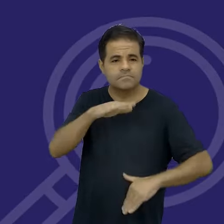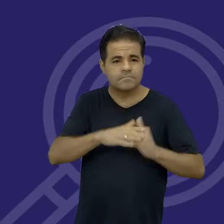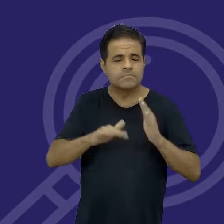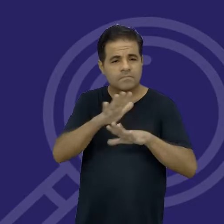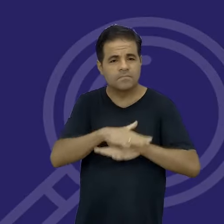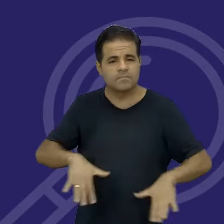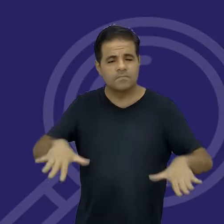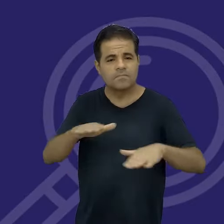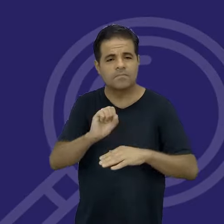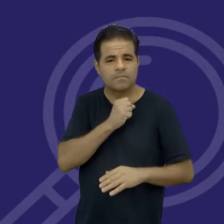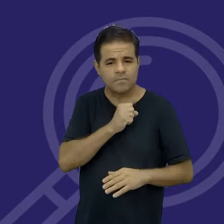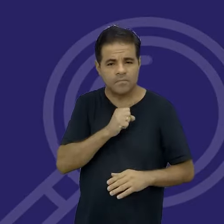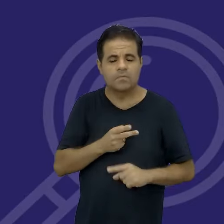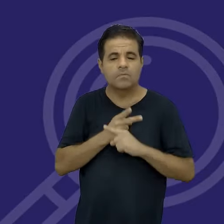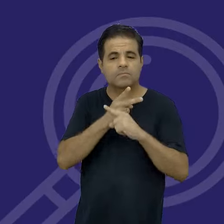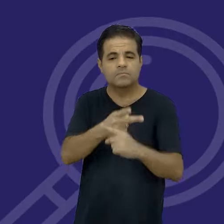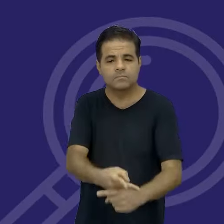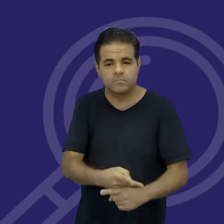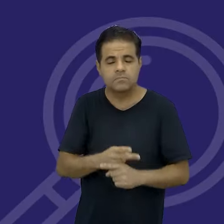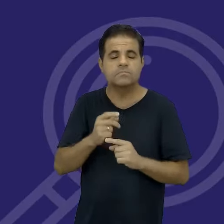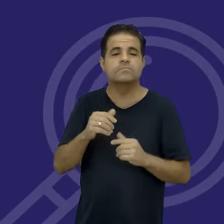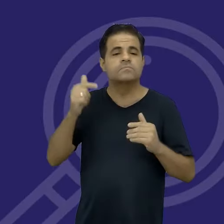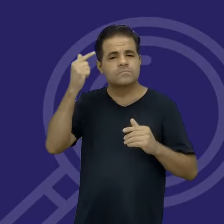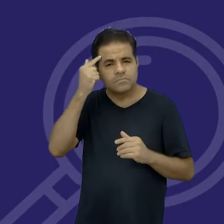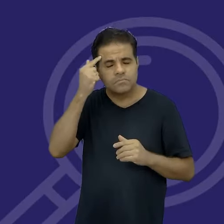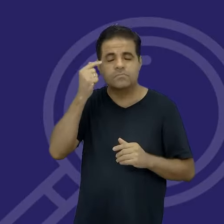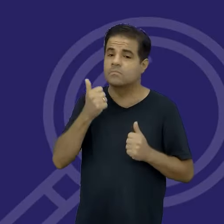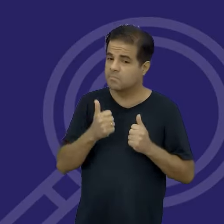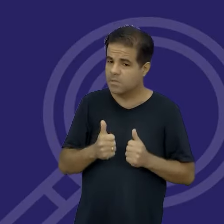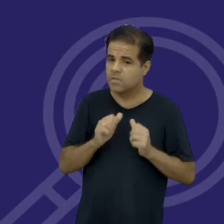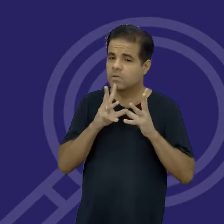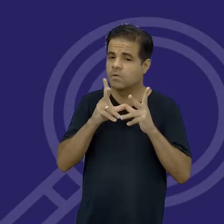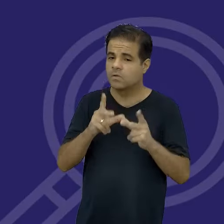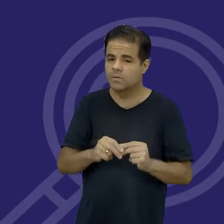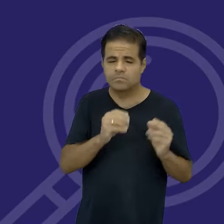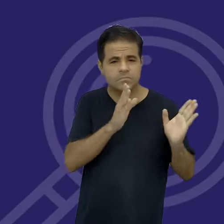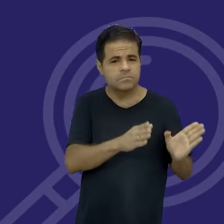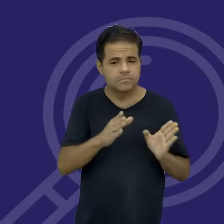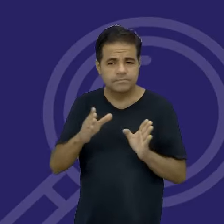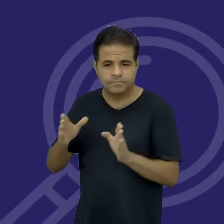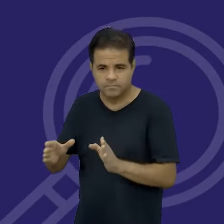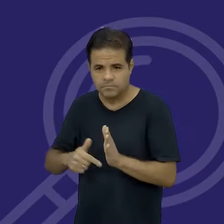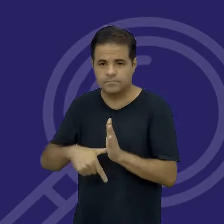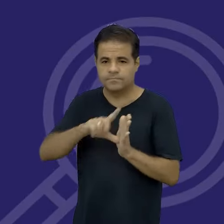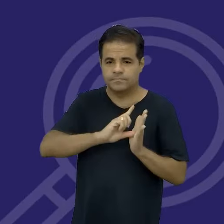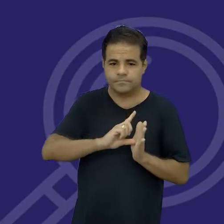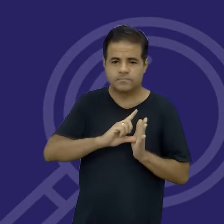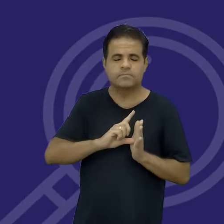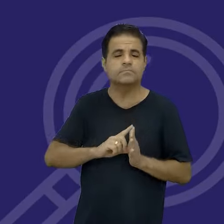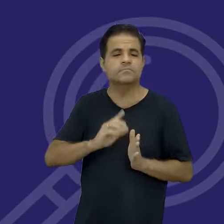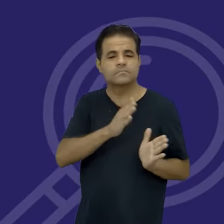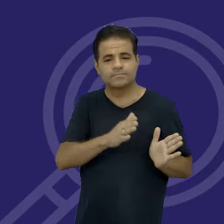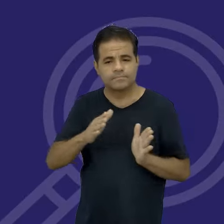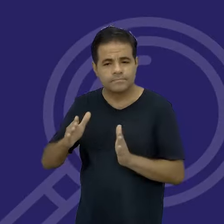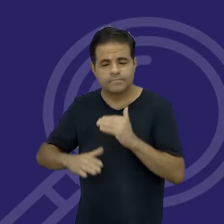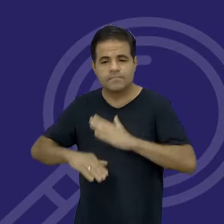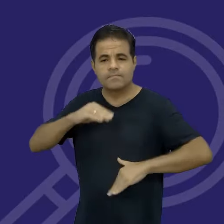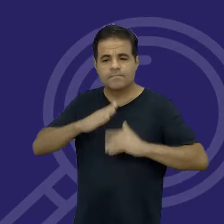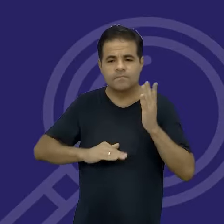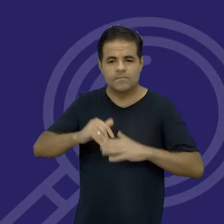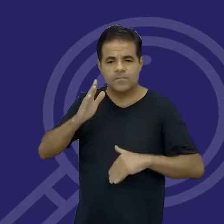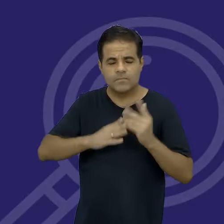fim, o 8, a busca do consenso, né? Após todas essas etapas anteriores, que eu acho que são muito ricas,